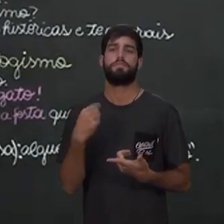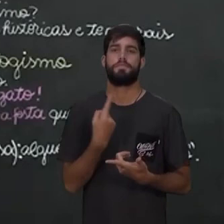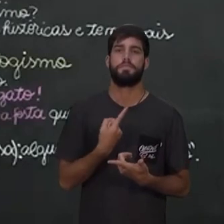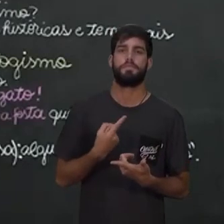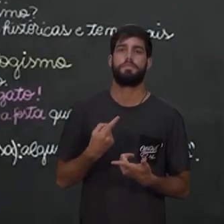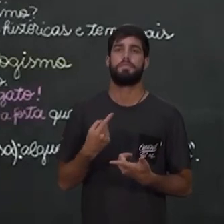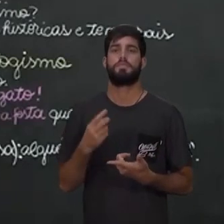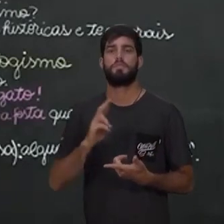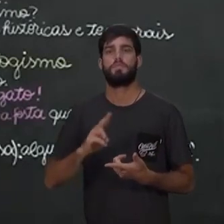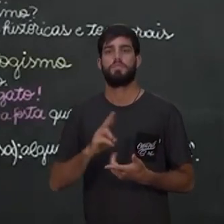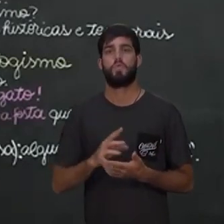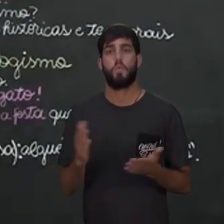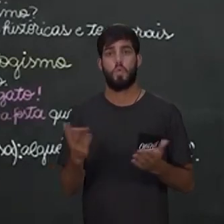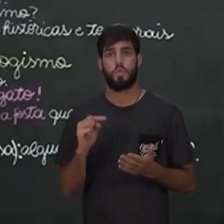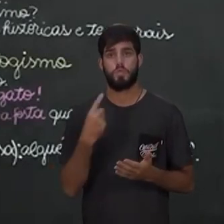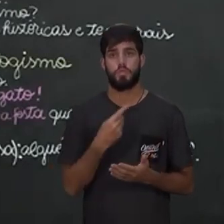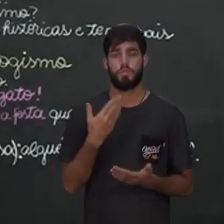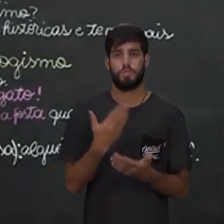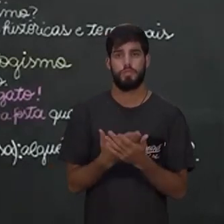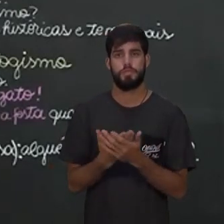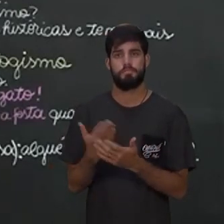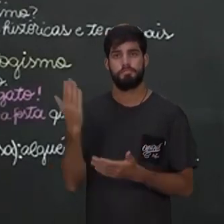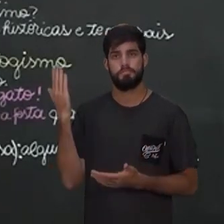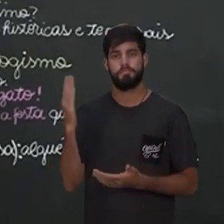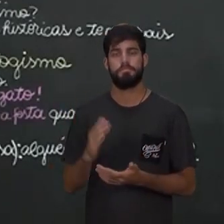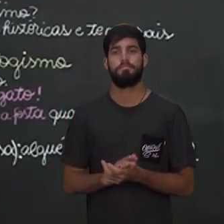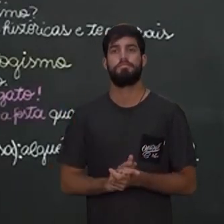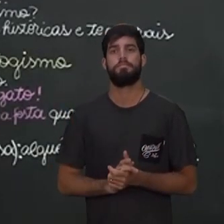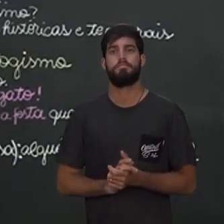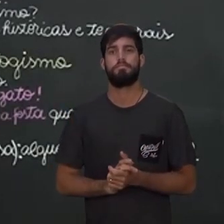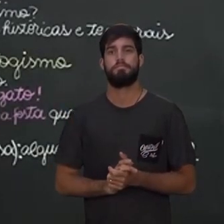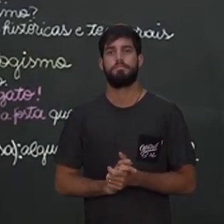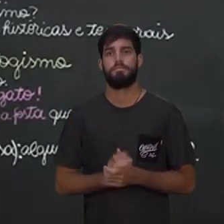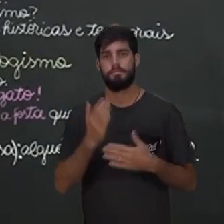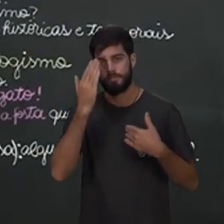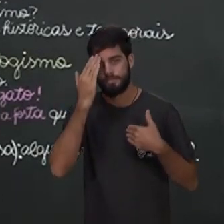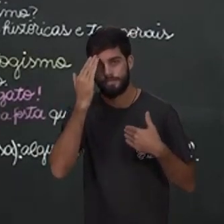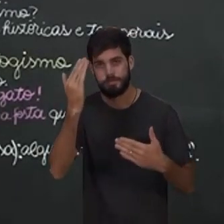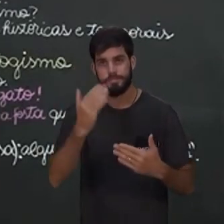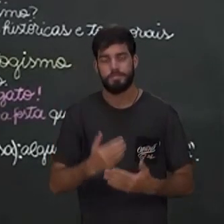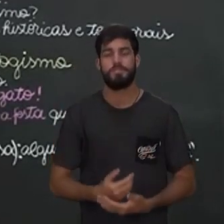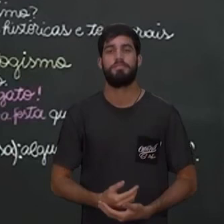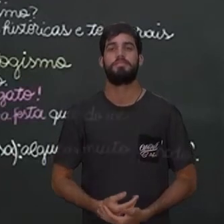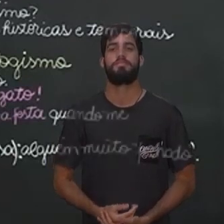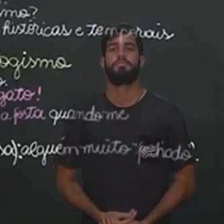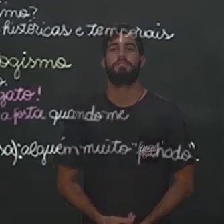Então hoje a gente estudou estrangeirismo, empréstimo e neologismo. Muito obrigado!